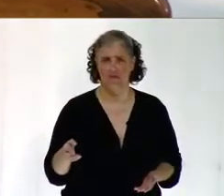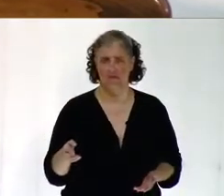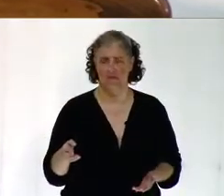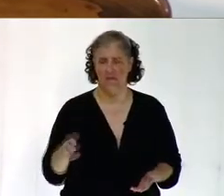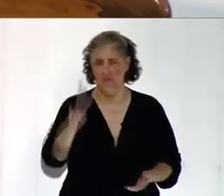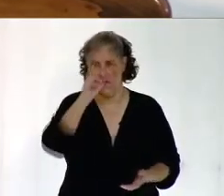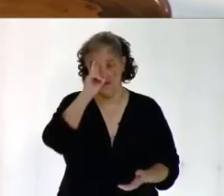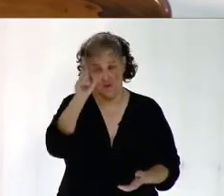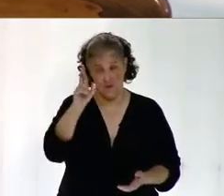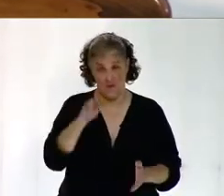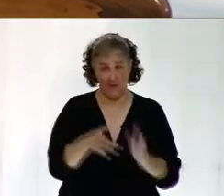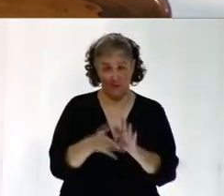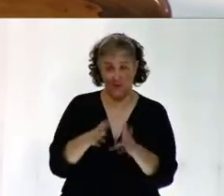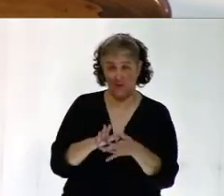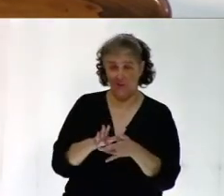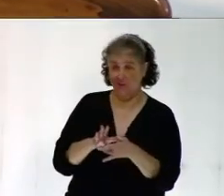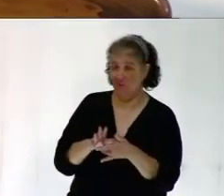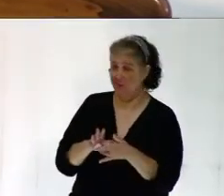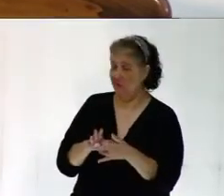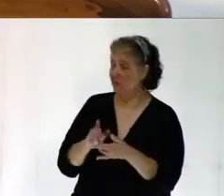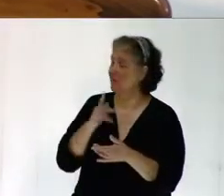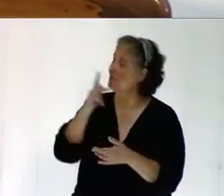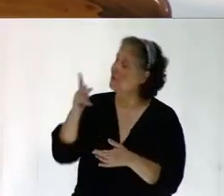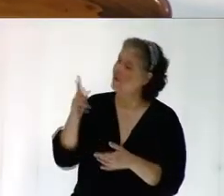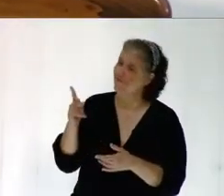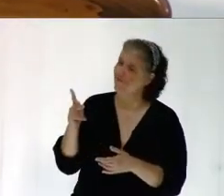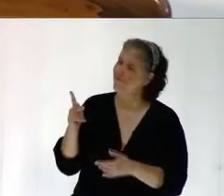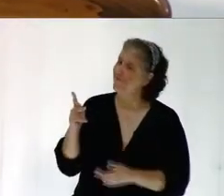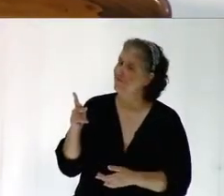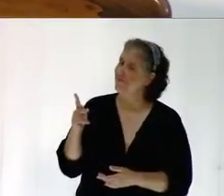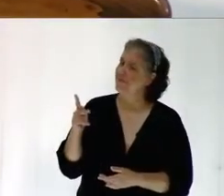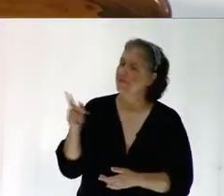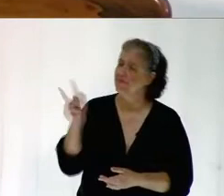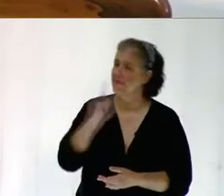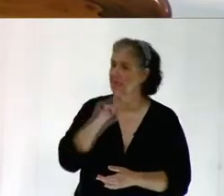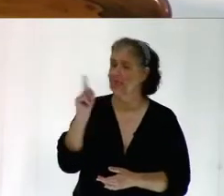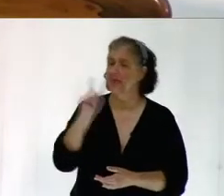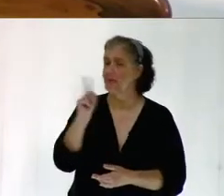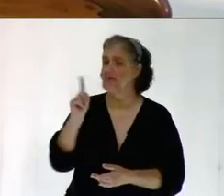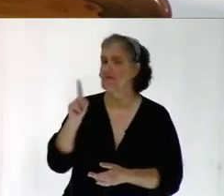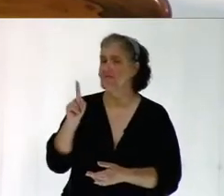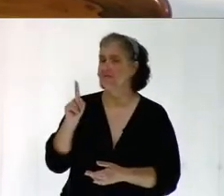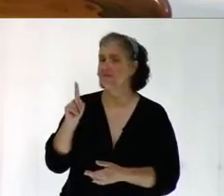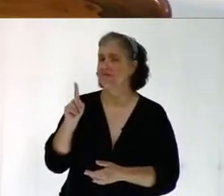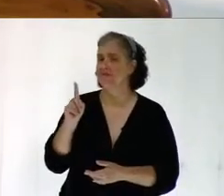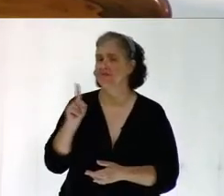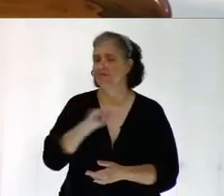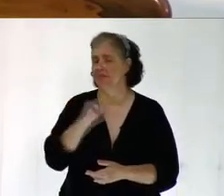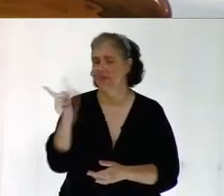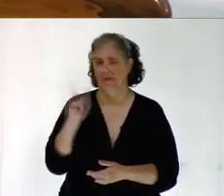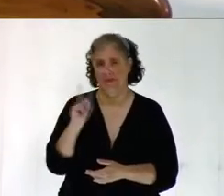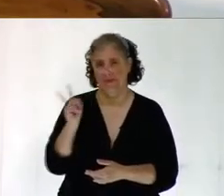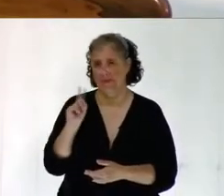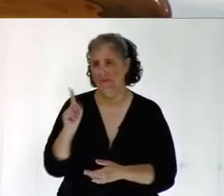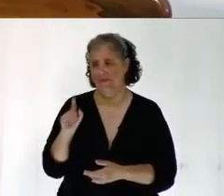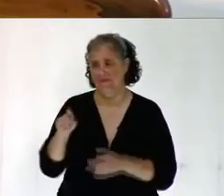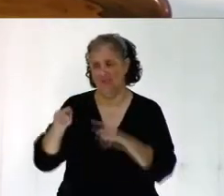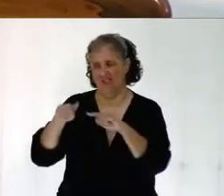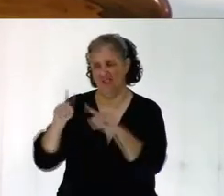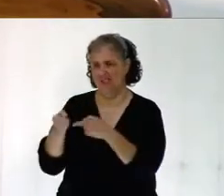senhor jesus disse convém não por teus a prova e convém não